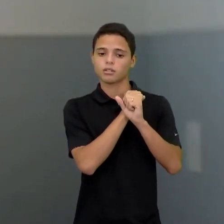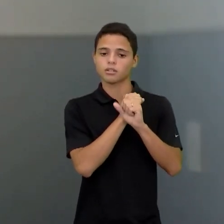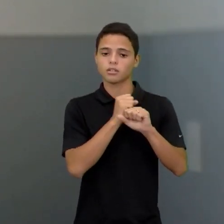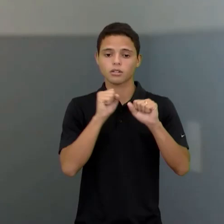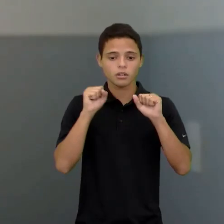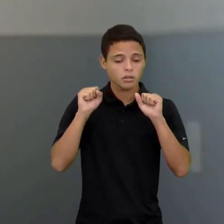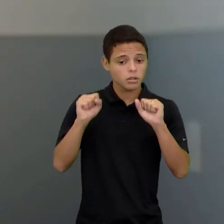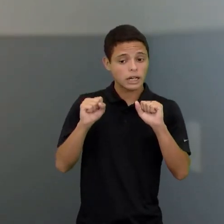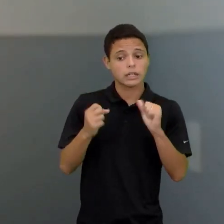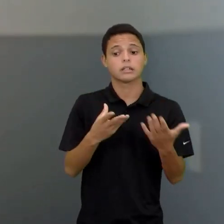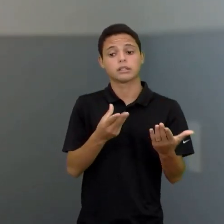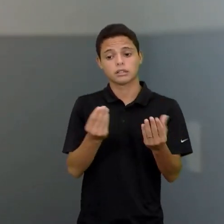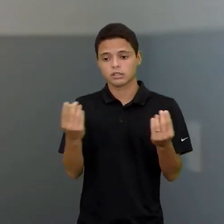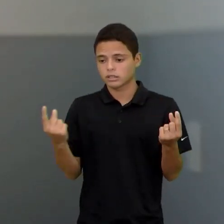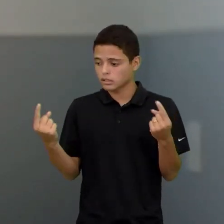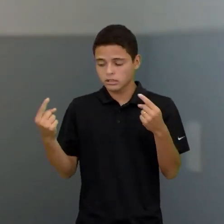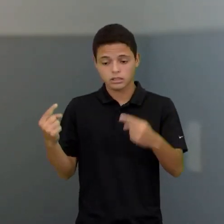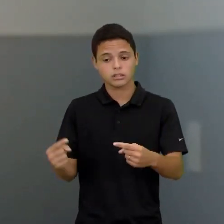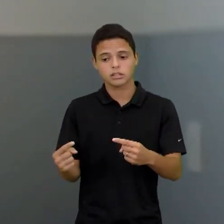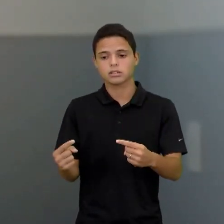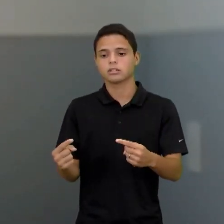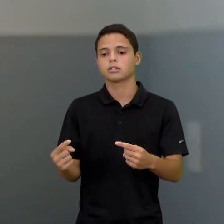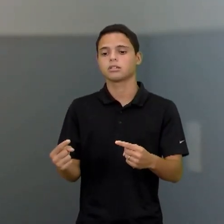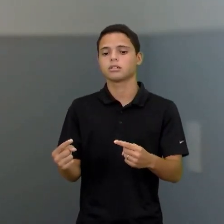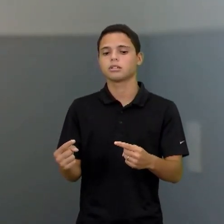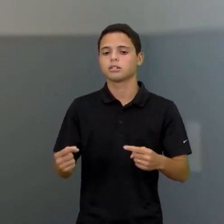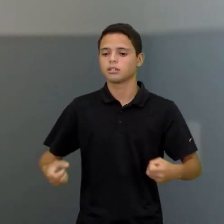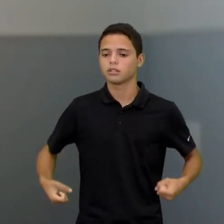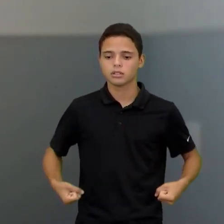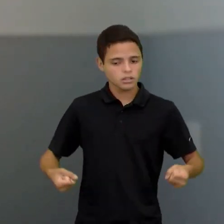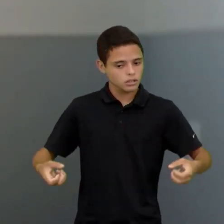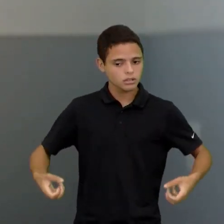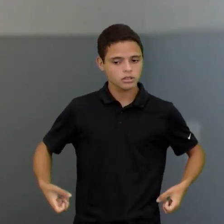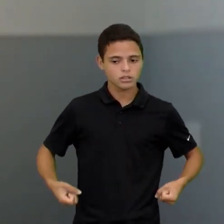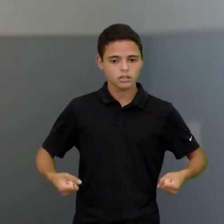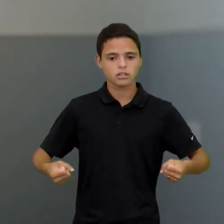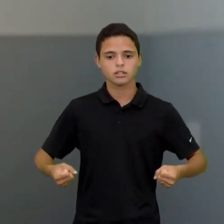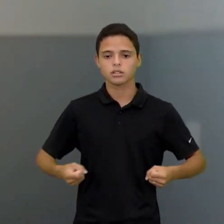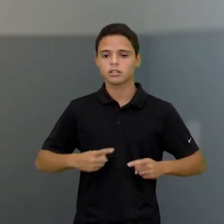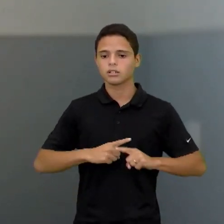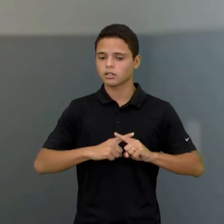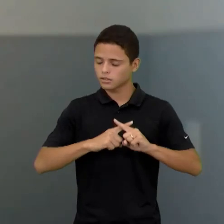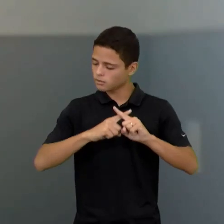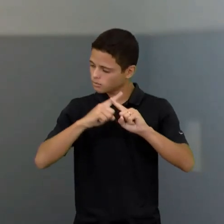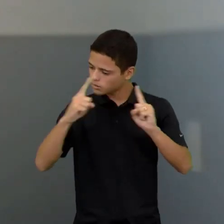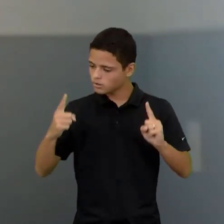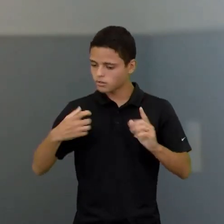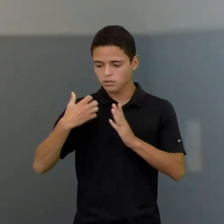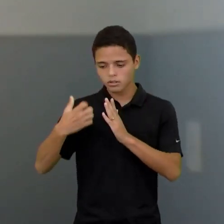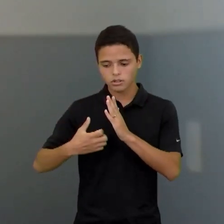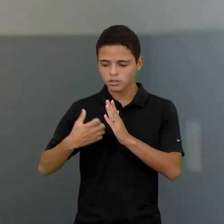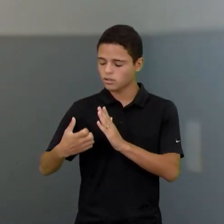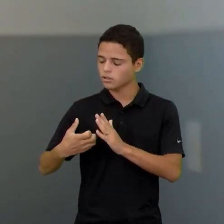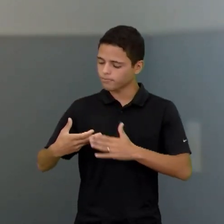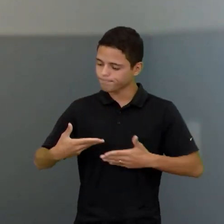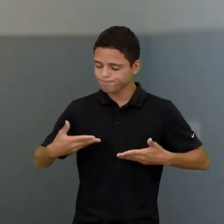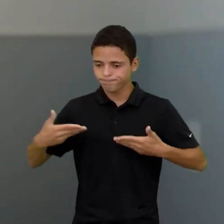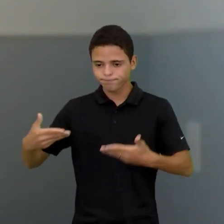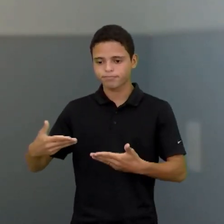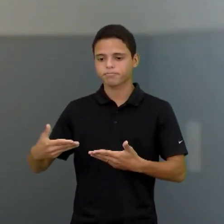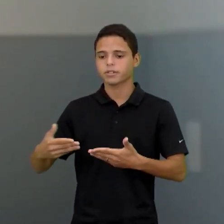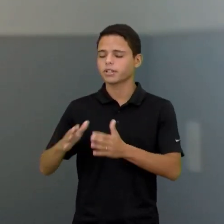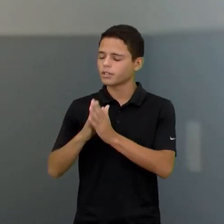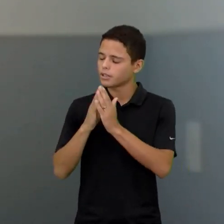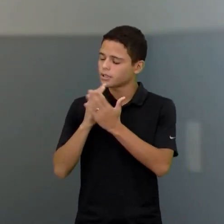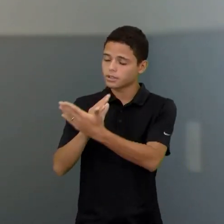proporciona muitos desafios para um cadeirante, mas foi uma empresa que comprou a briga, conversou comigo